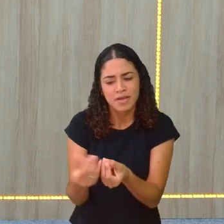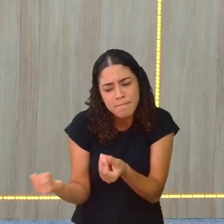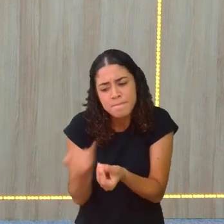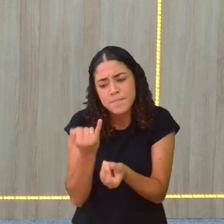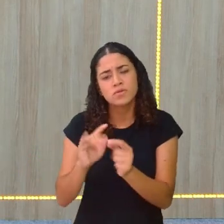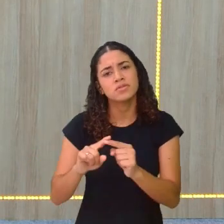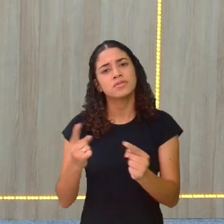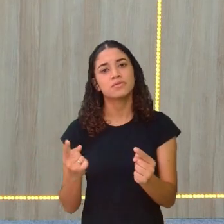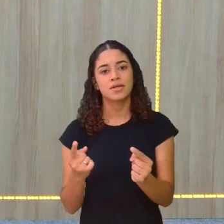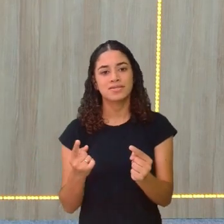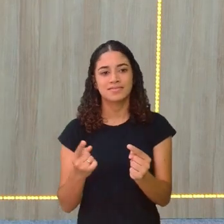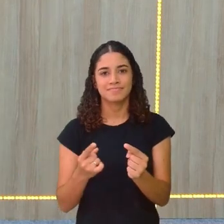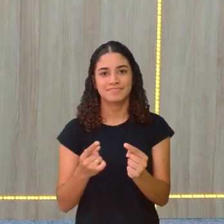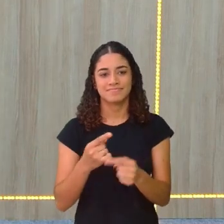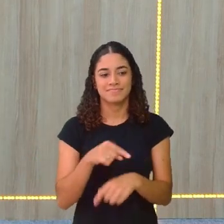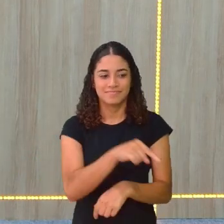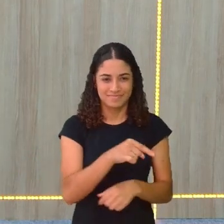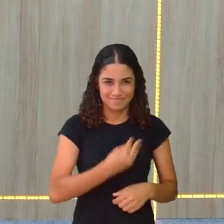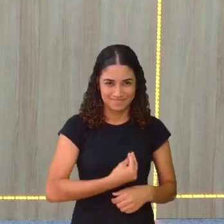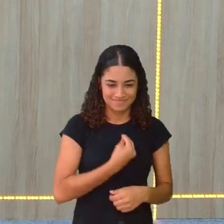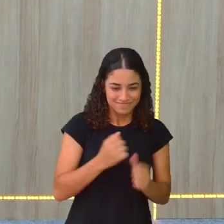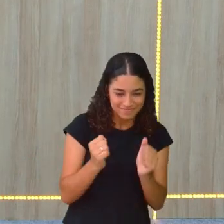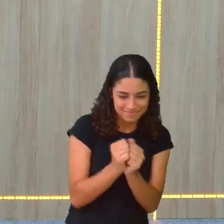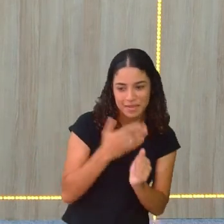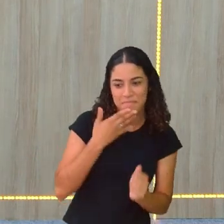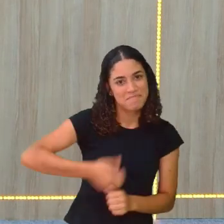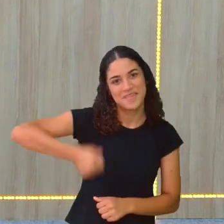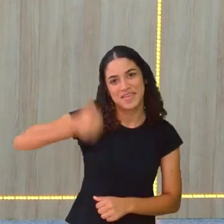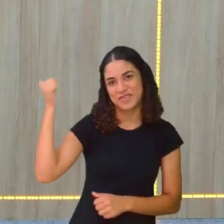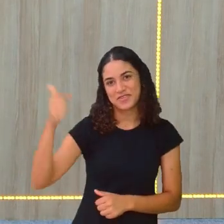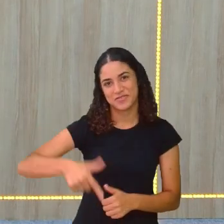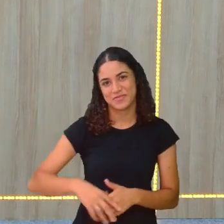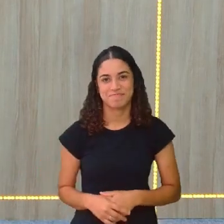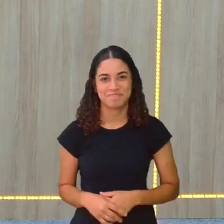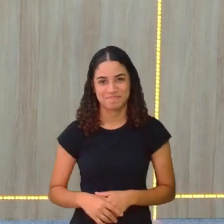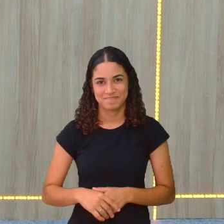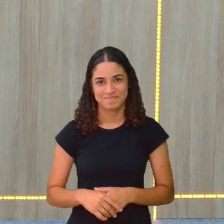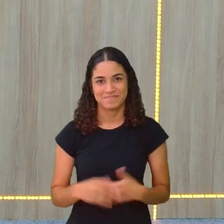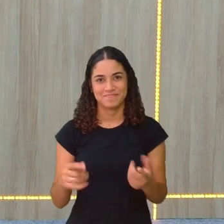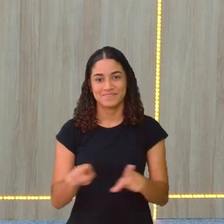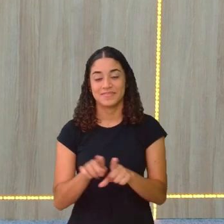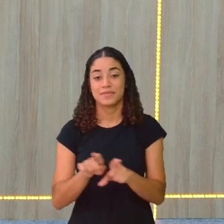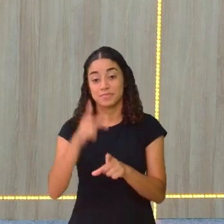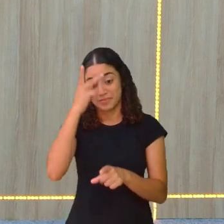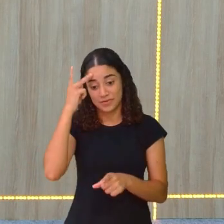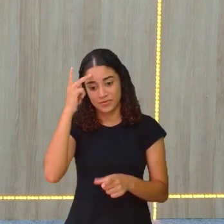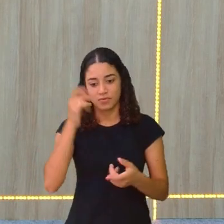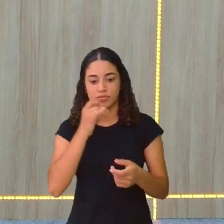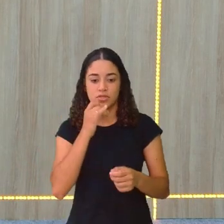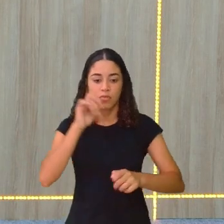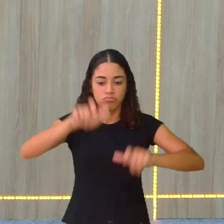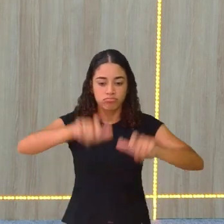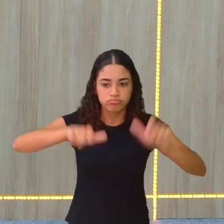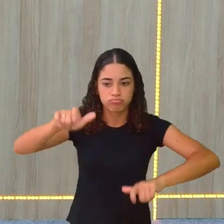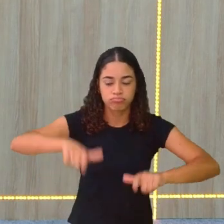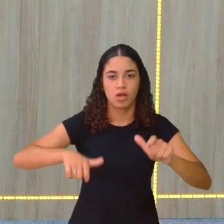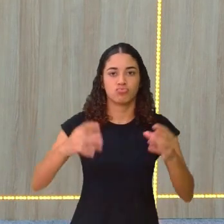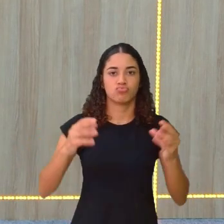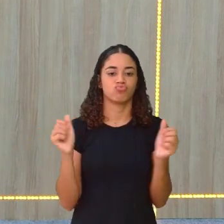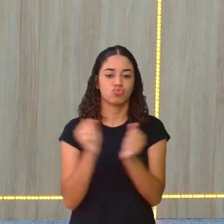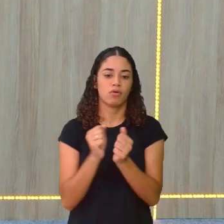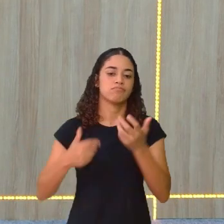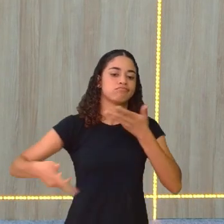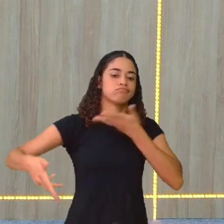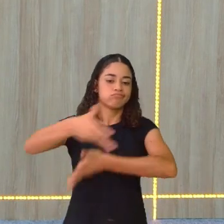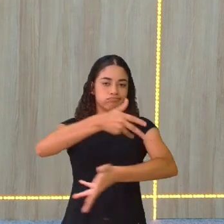daqueles e daquelas que você ama. E não o que aqueles ou aquelas, né, que estão no seu convívio vão lhe dar ou você vai dar para eles,